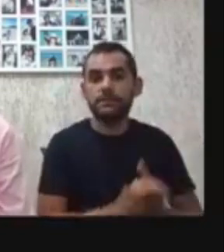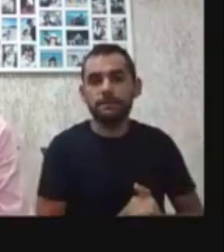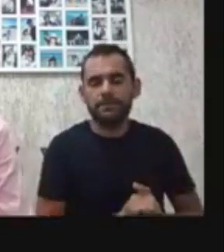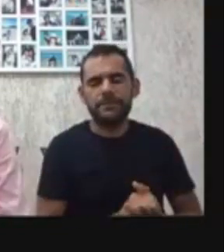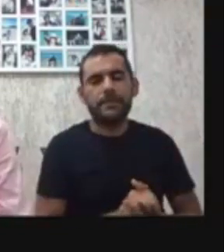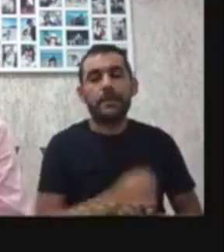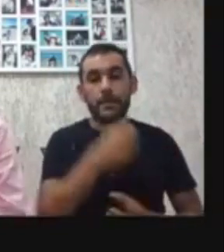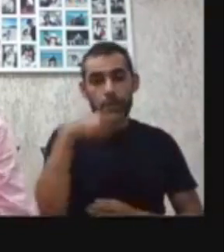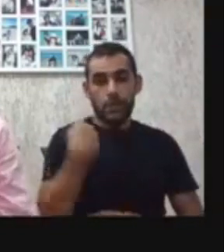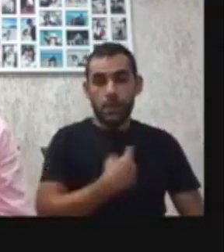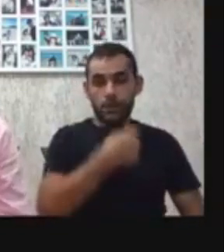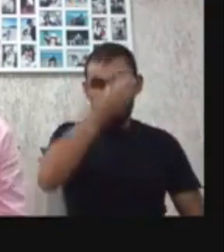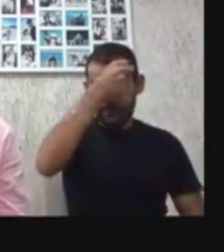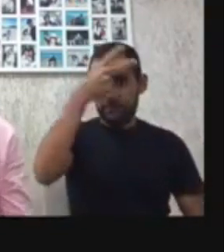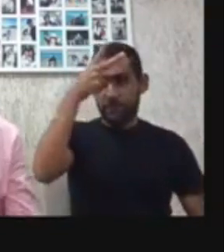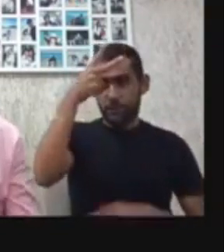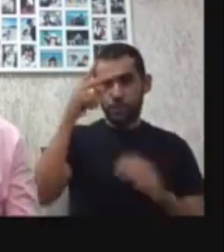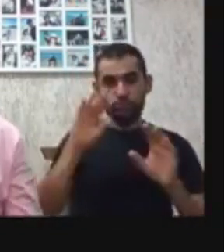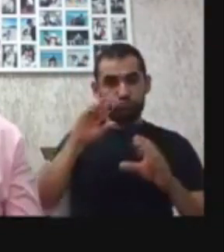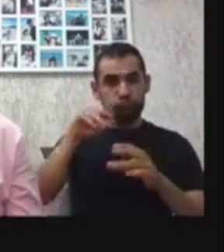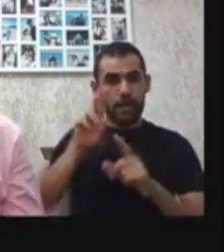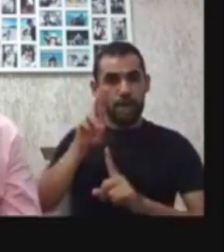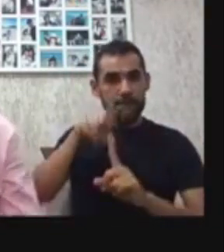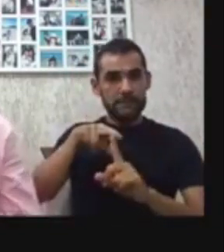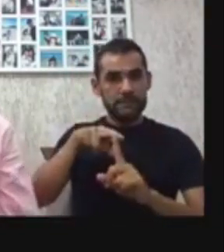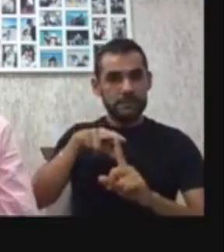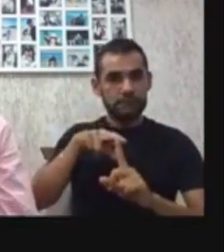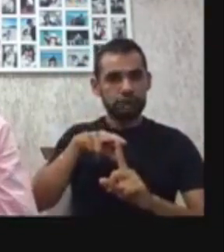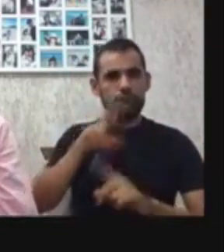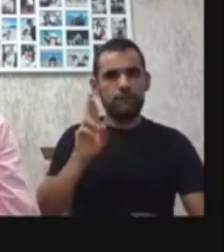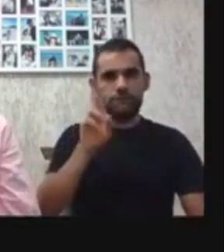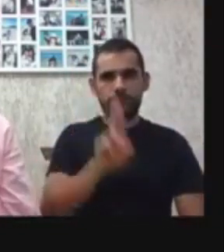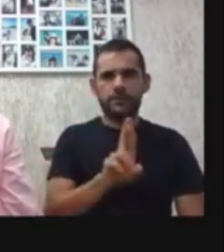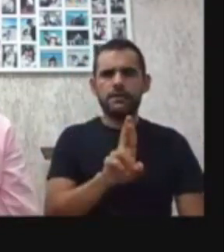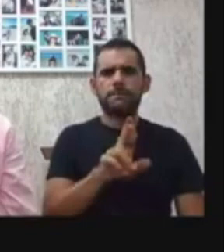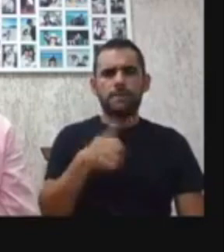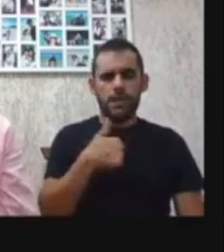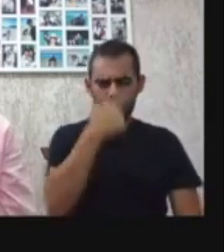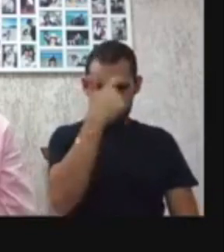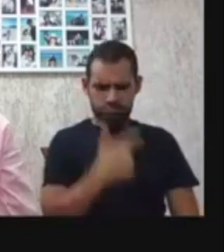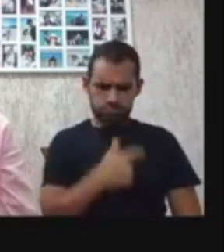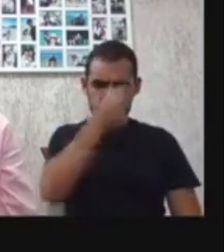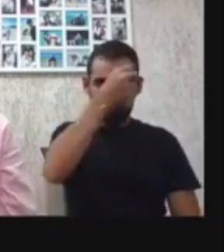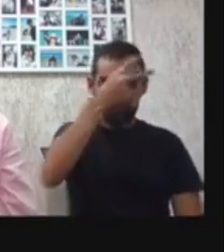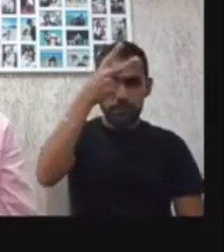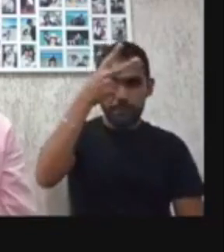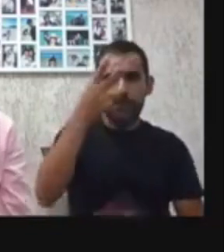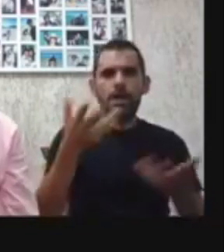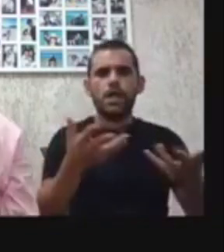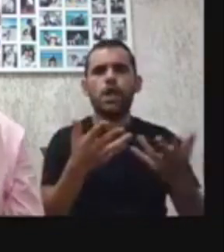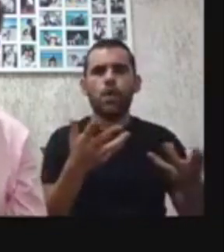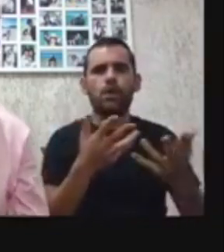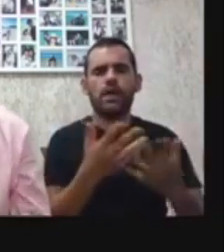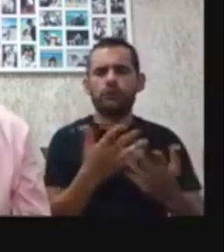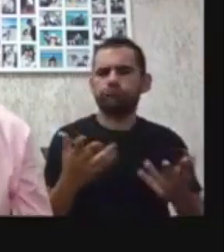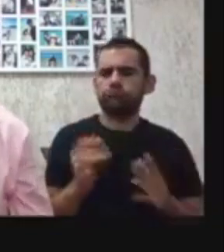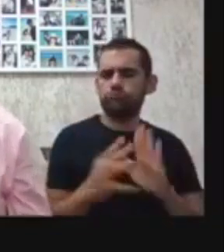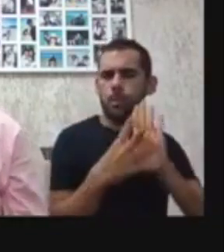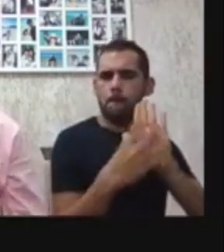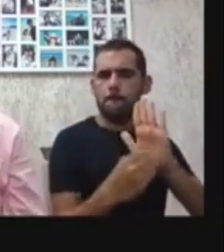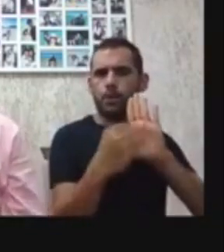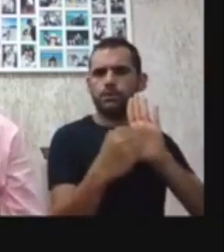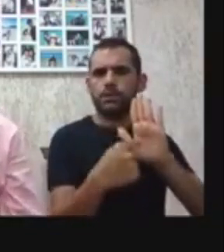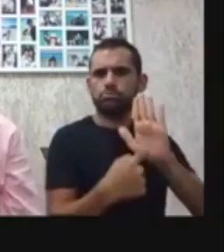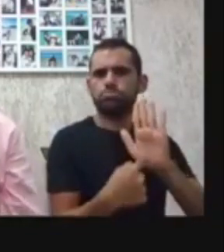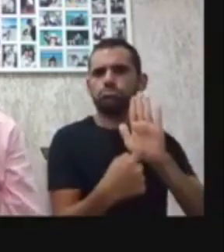como prefeitura, temos que ser exemplo, você entendeu? Eu, sendo prefeito, eu quero ser o exemplo dos